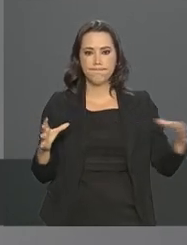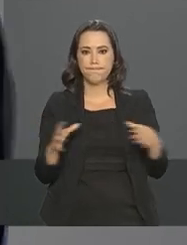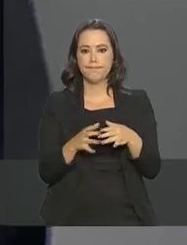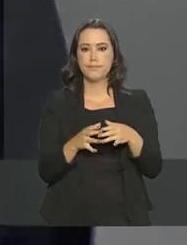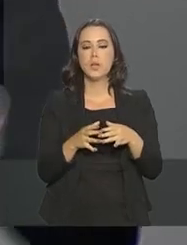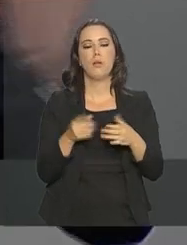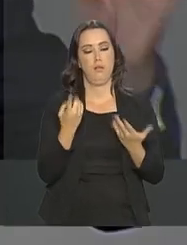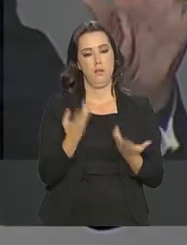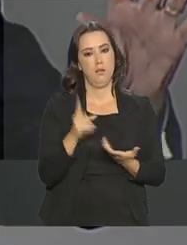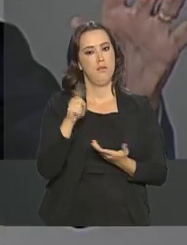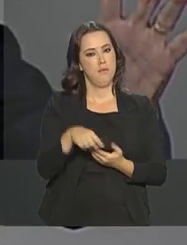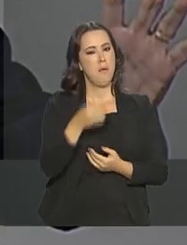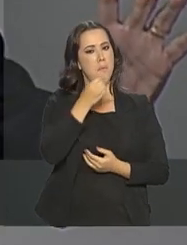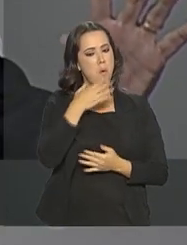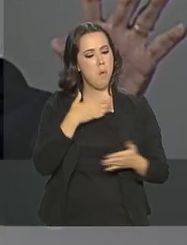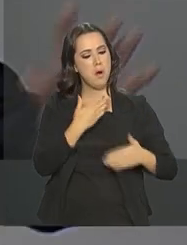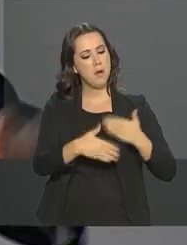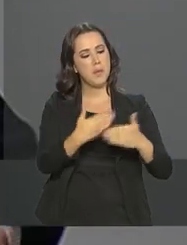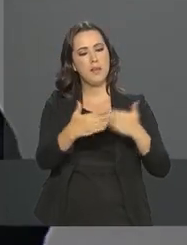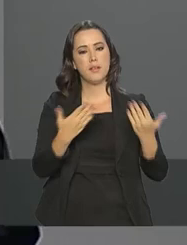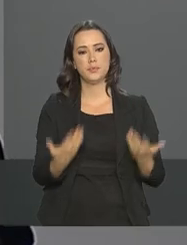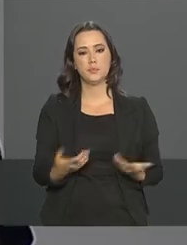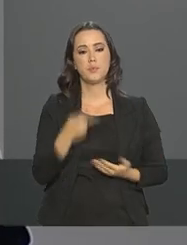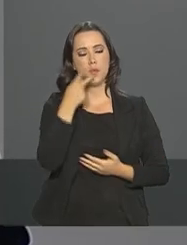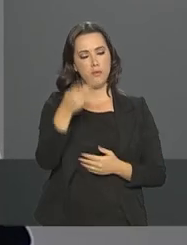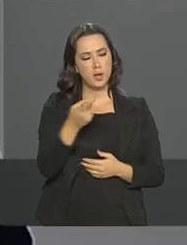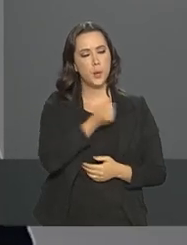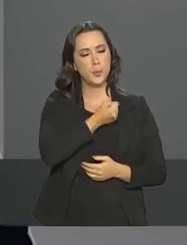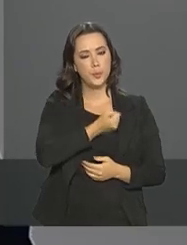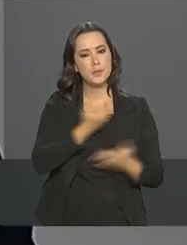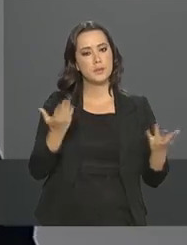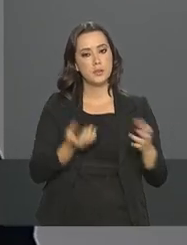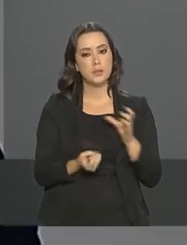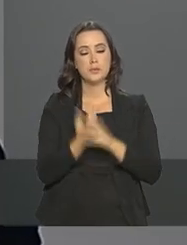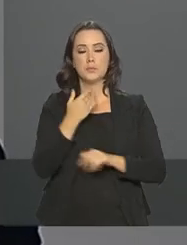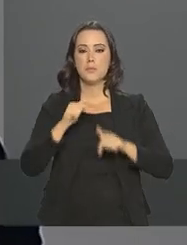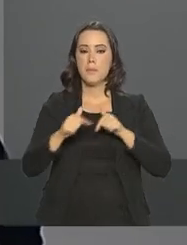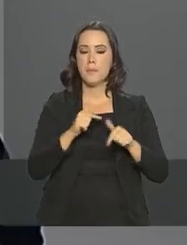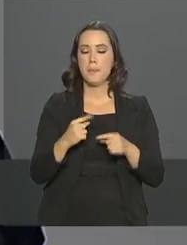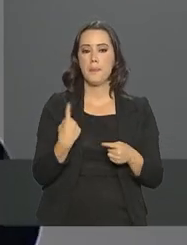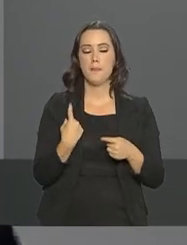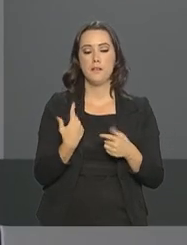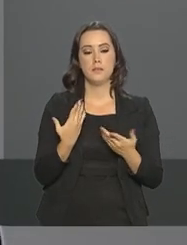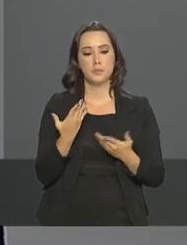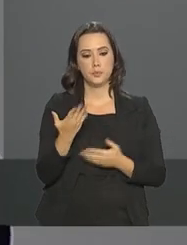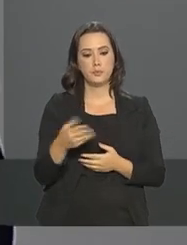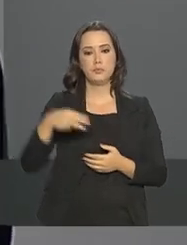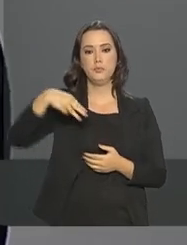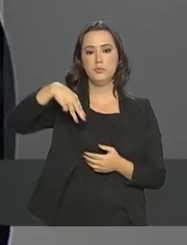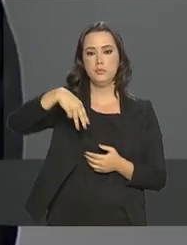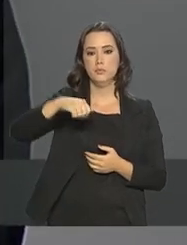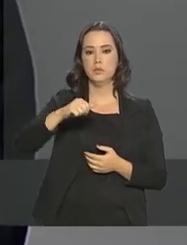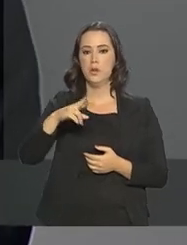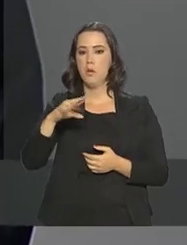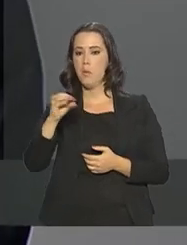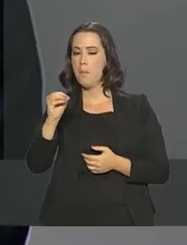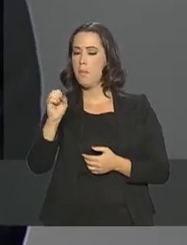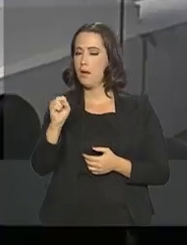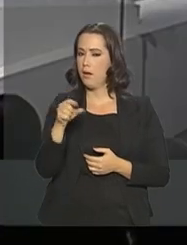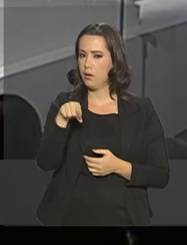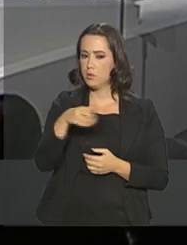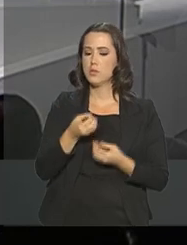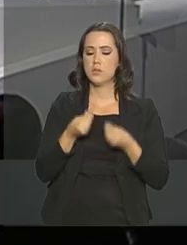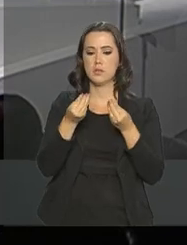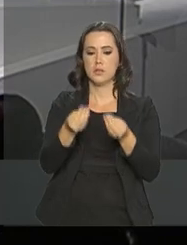tanto deu certo acabei de dar números referentes a emprego é o marcos jorge deu até números até